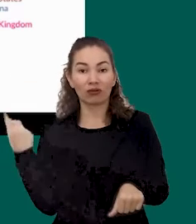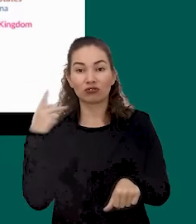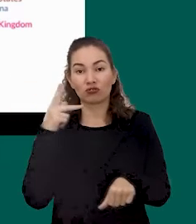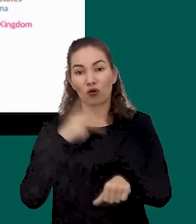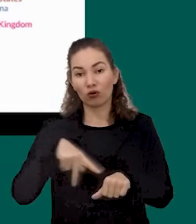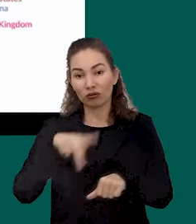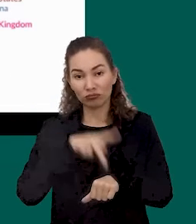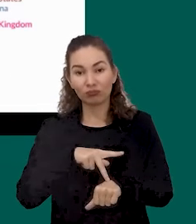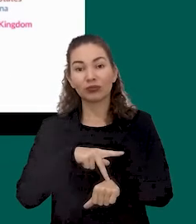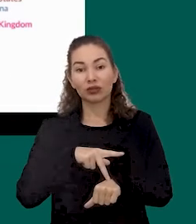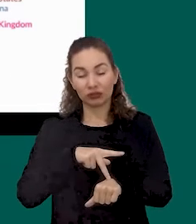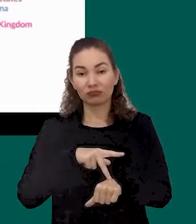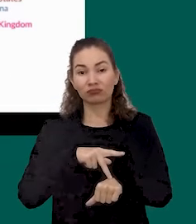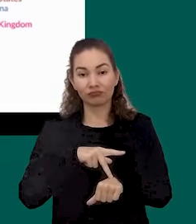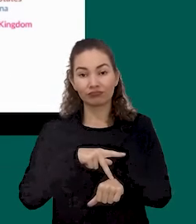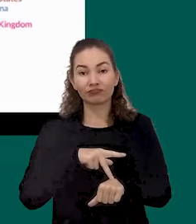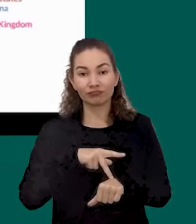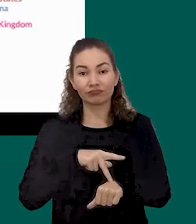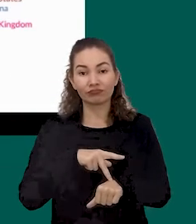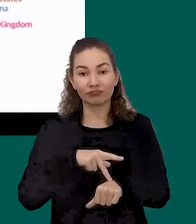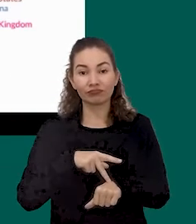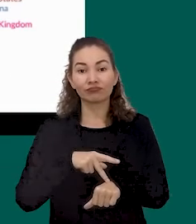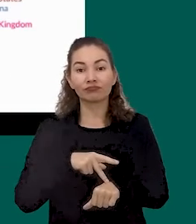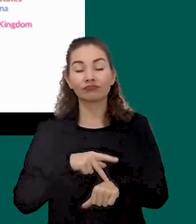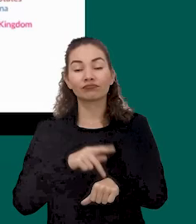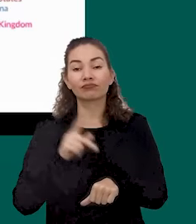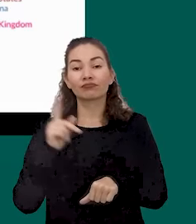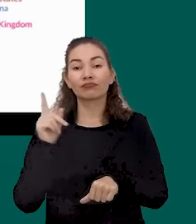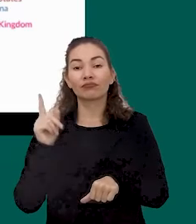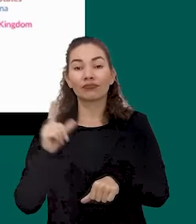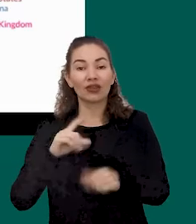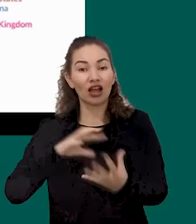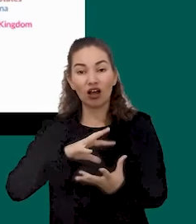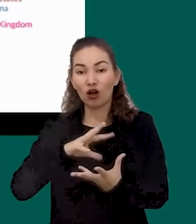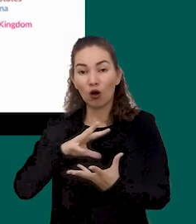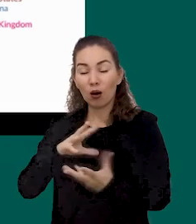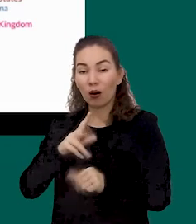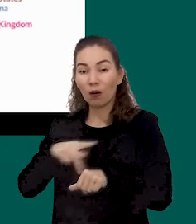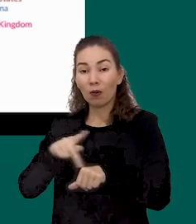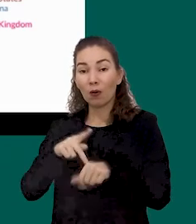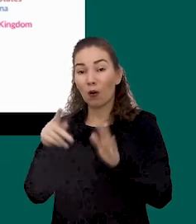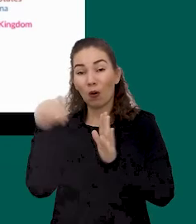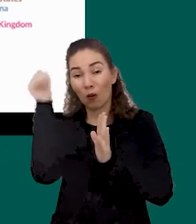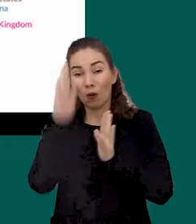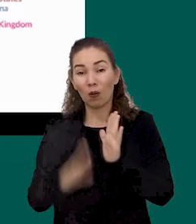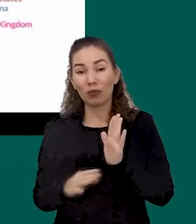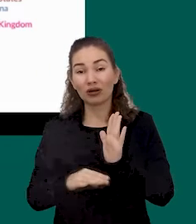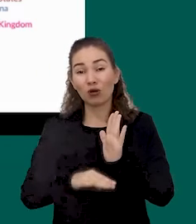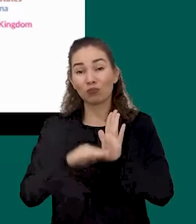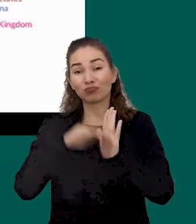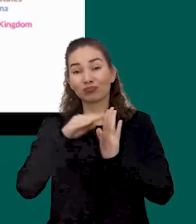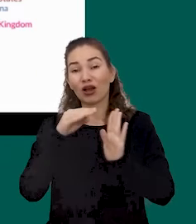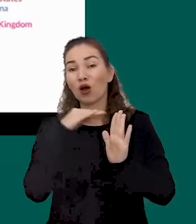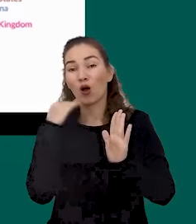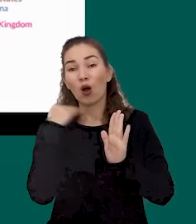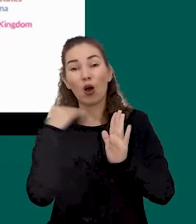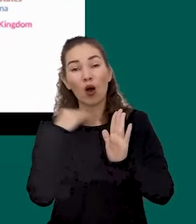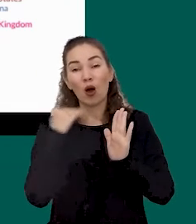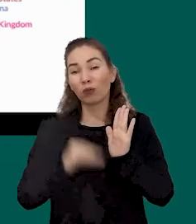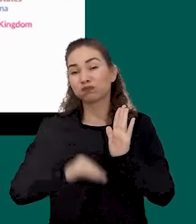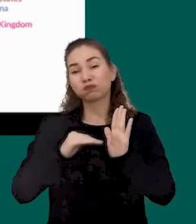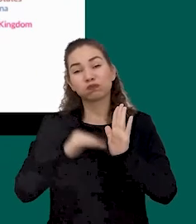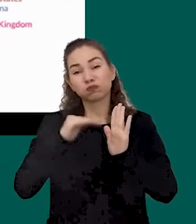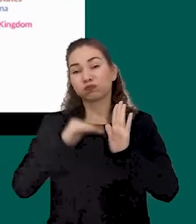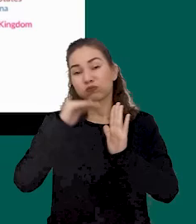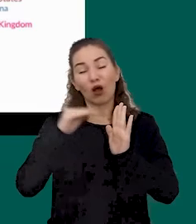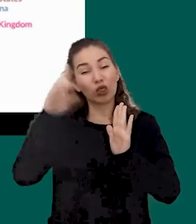Enquanto país, enquanto nação, o Brasil tem aumentado o número de óbitos diariamente, batido recordes atrás